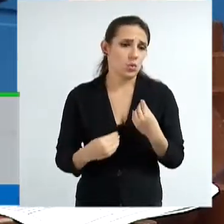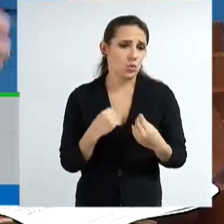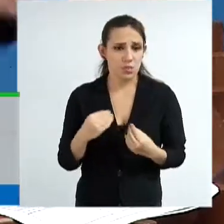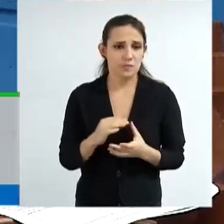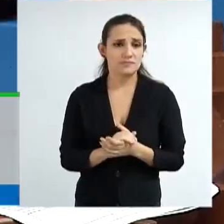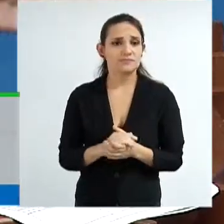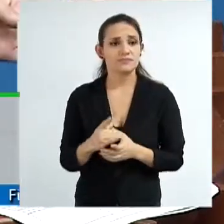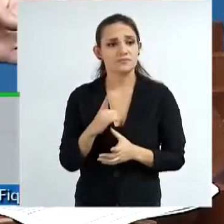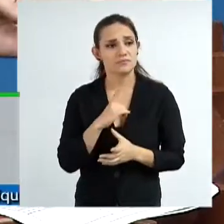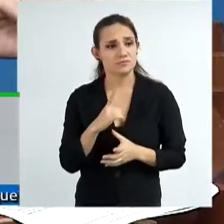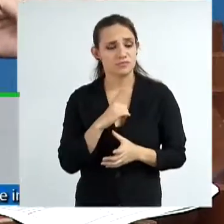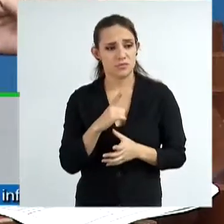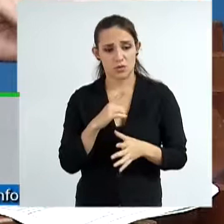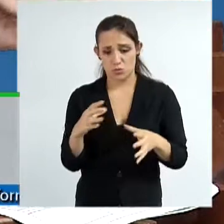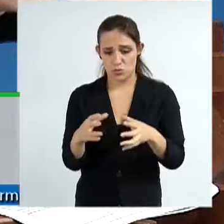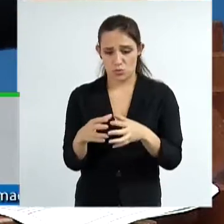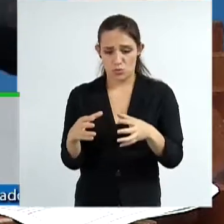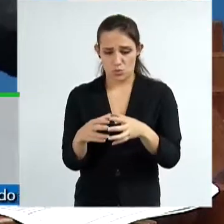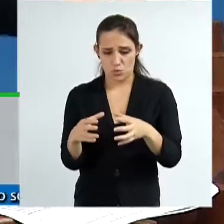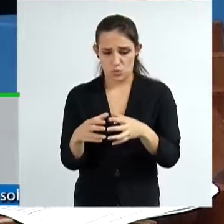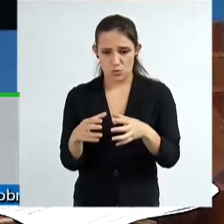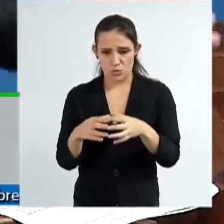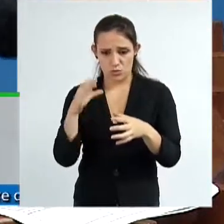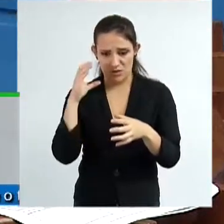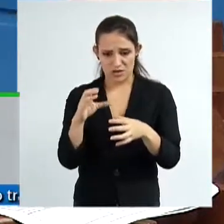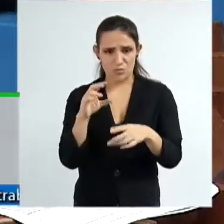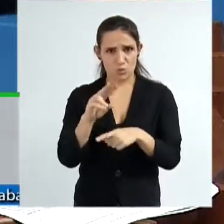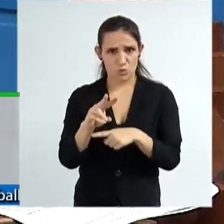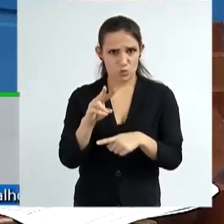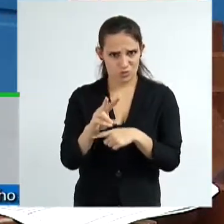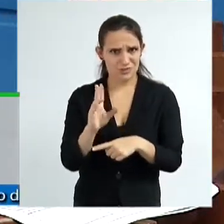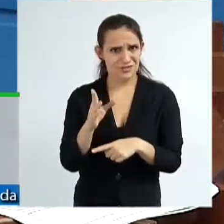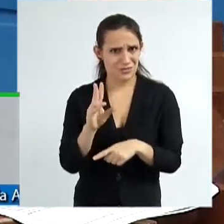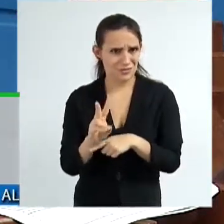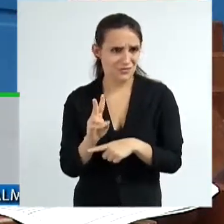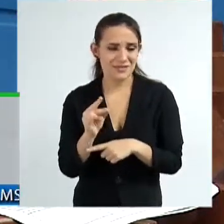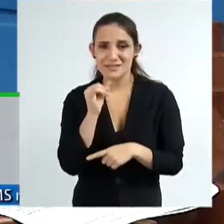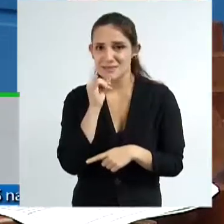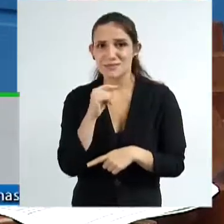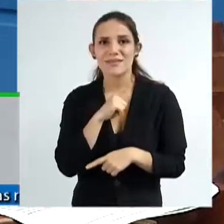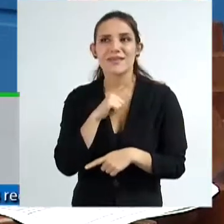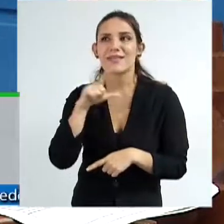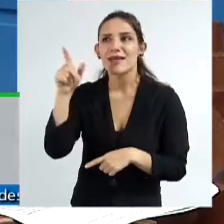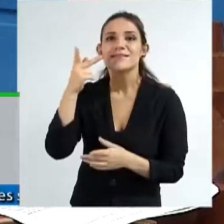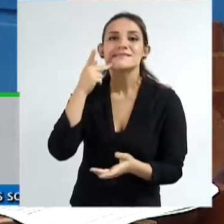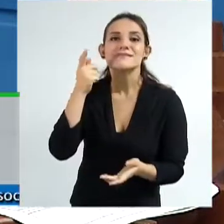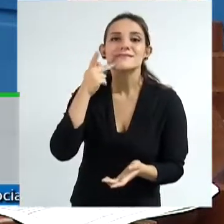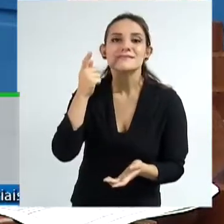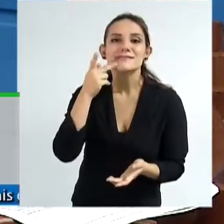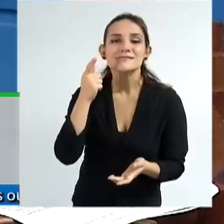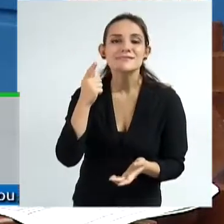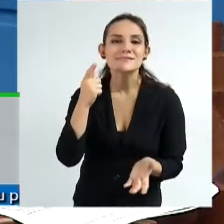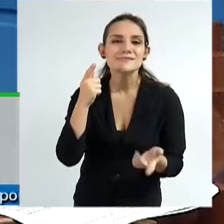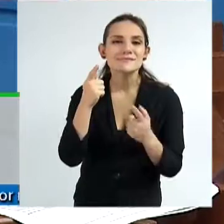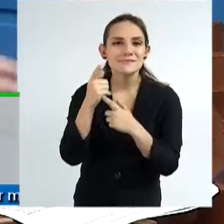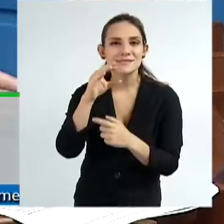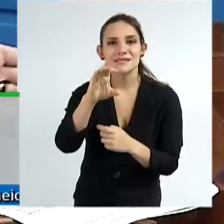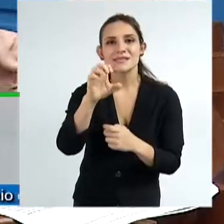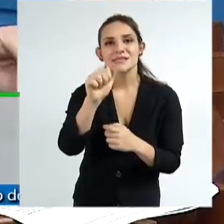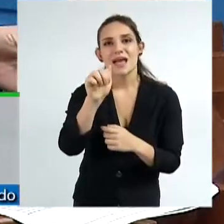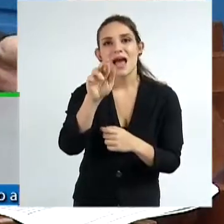pelas organizações criminosas. Haja vista o que aconteceu no estado do Ceará, né? E ainda